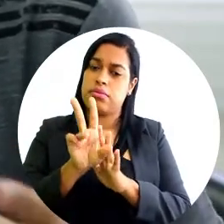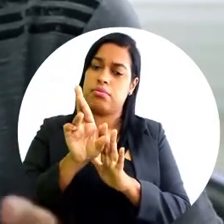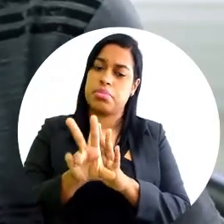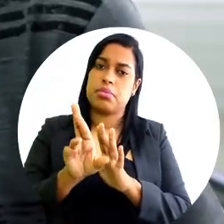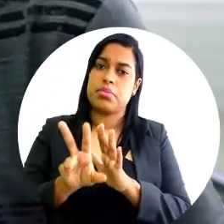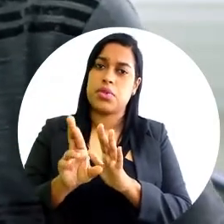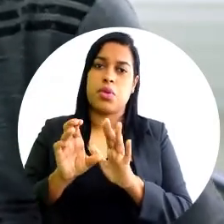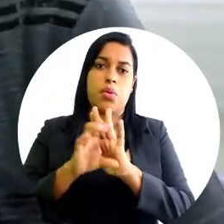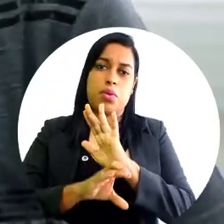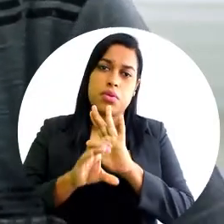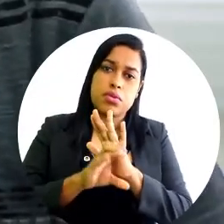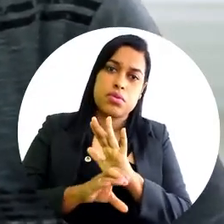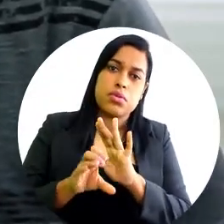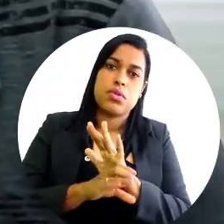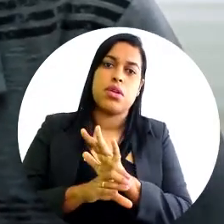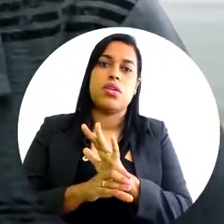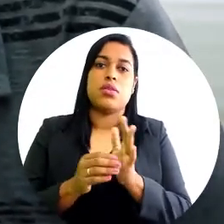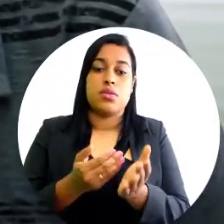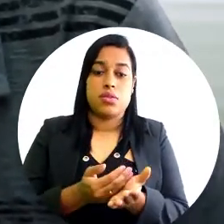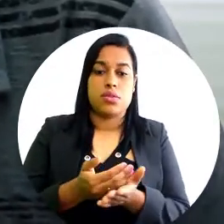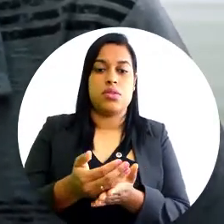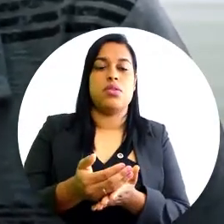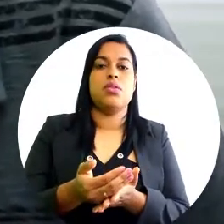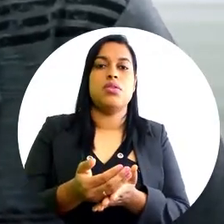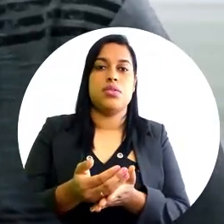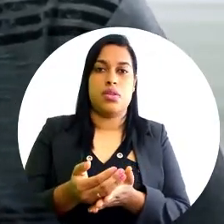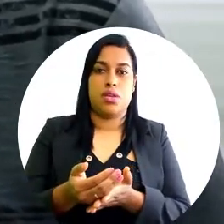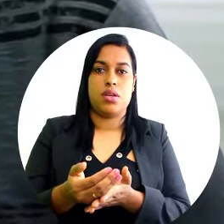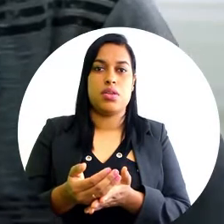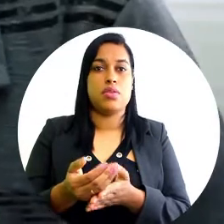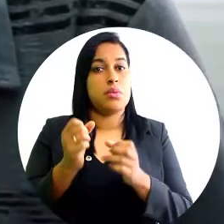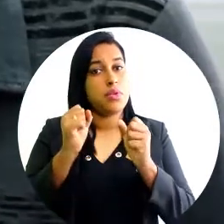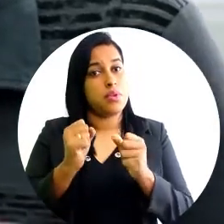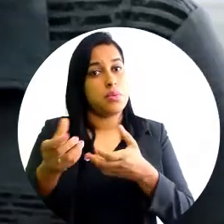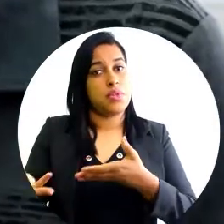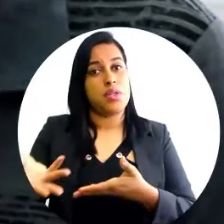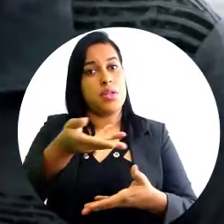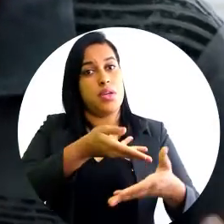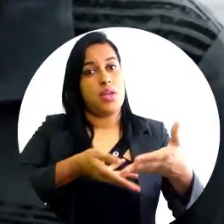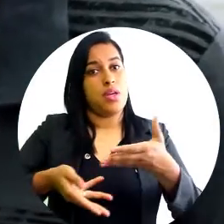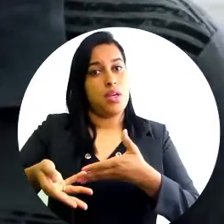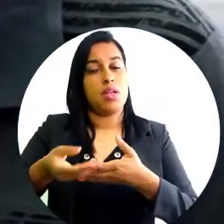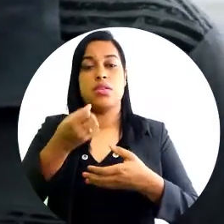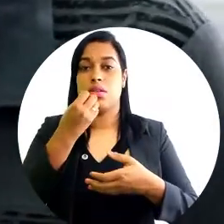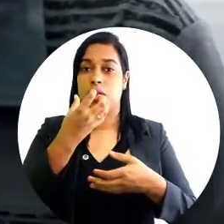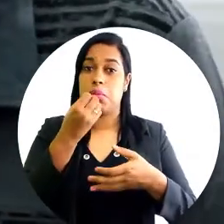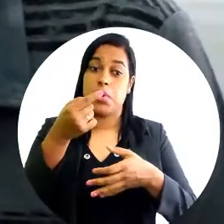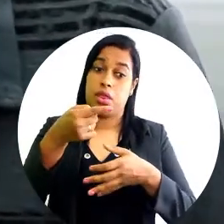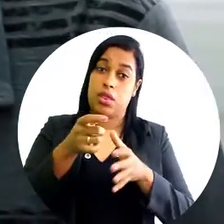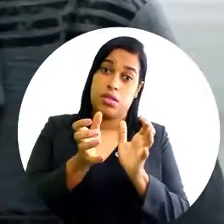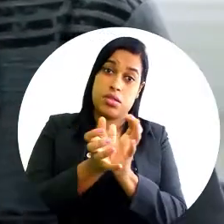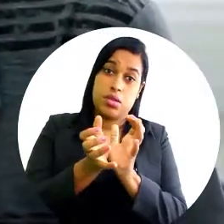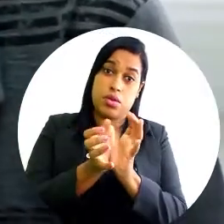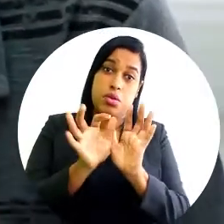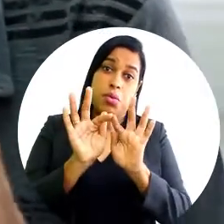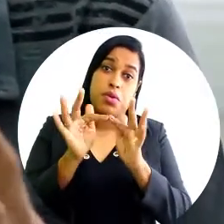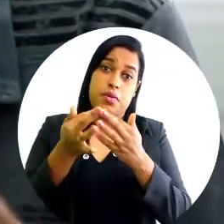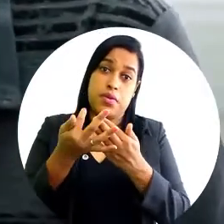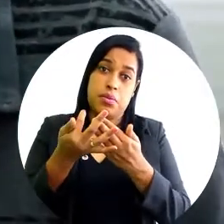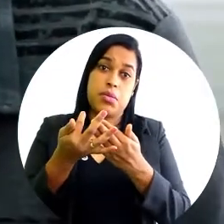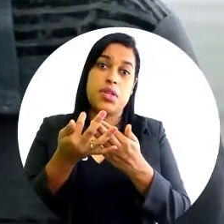noções básicas, conceitos iniciais, para que ele possa se relacionar bem dentro desse